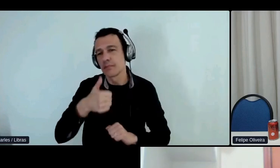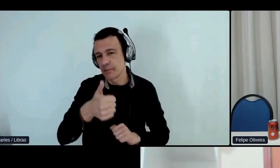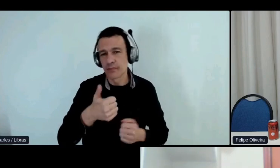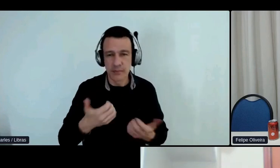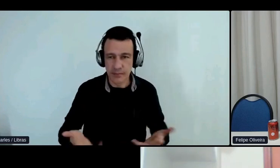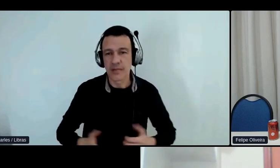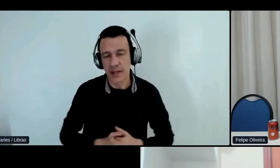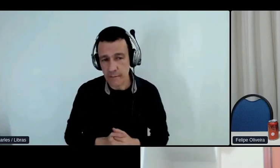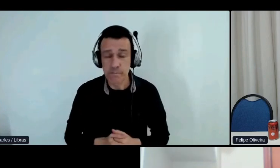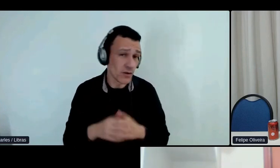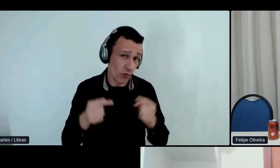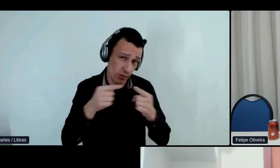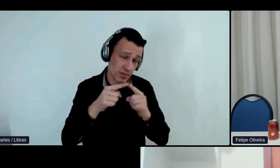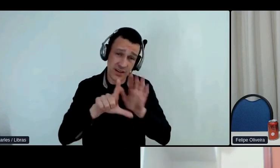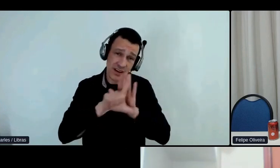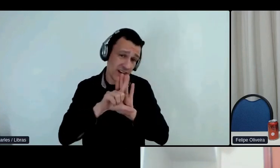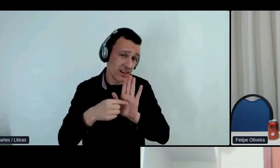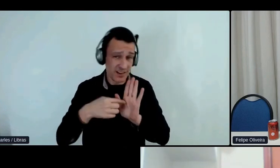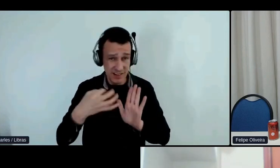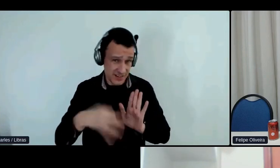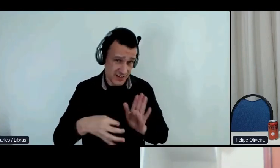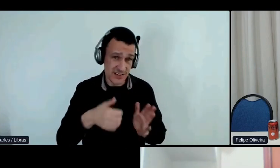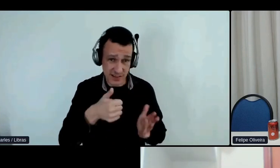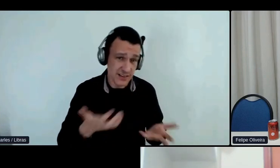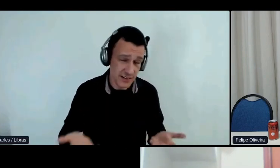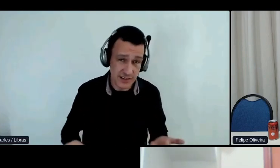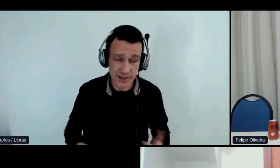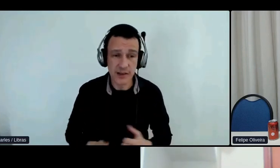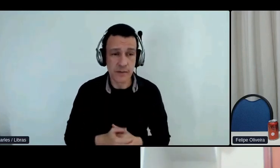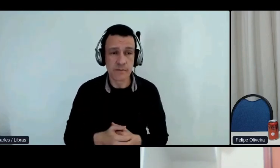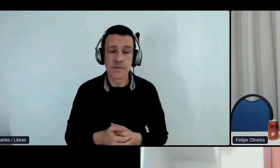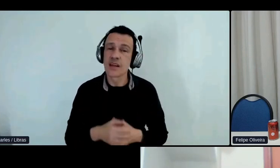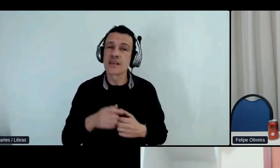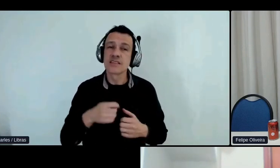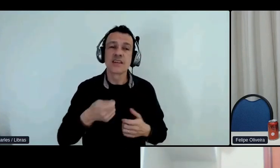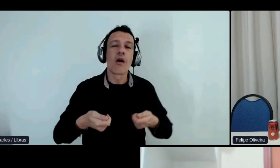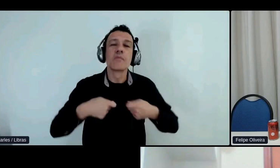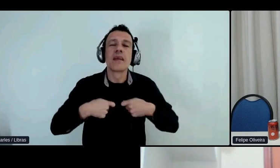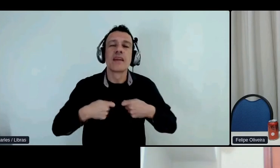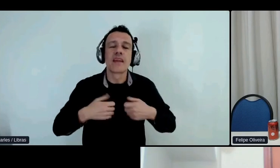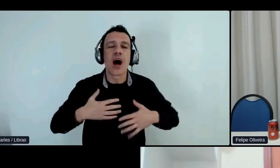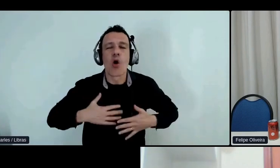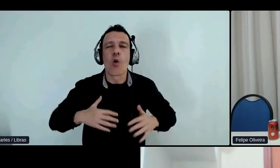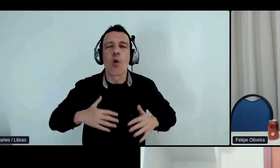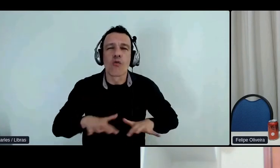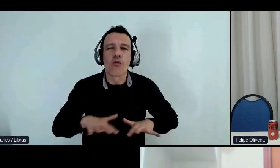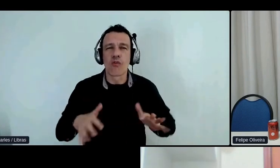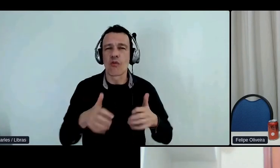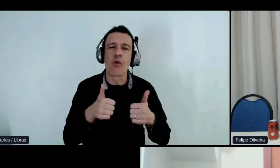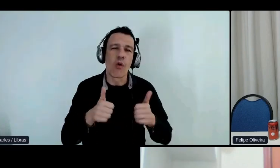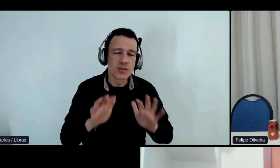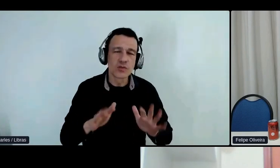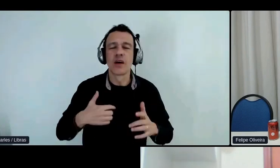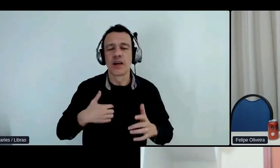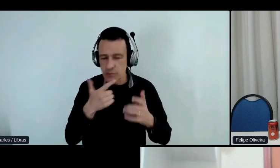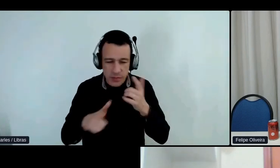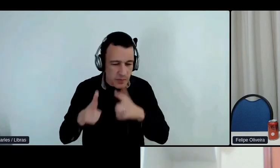tudo a empresa tem que fornecer, nesse caso, porque são as tecnologias assistidas, o mínimo que ela tem que oferecer para